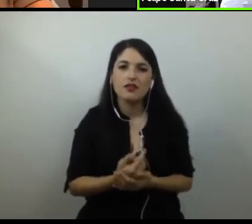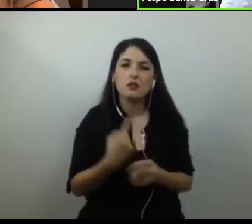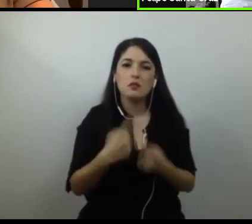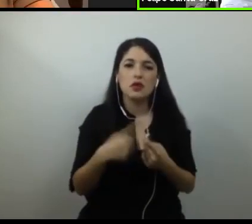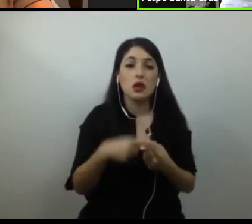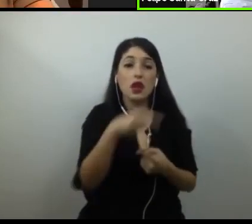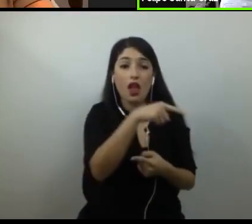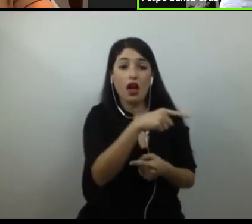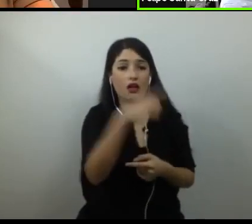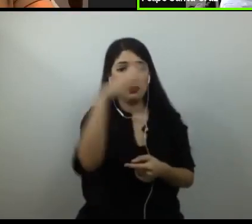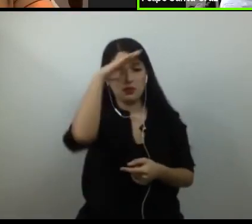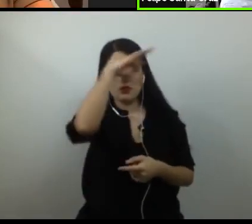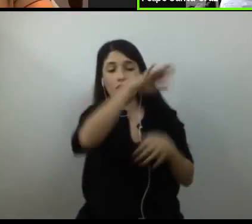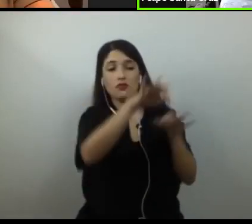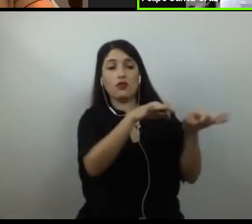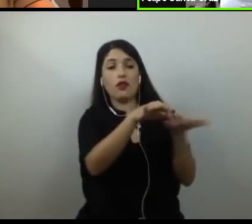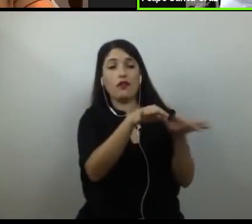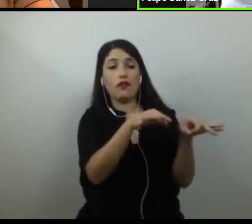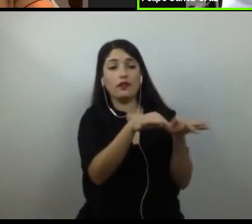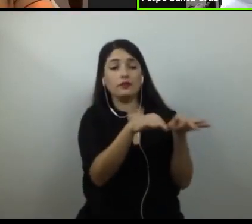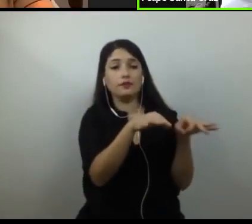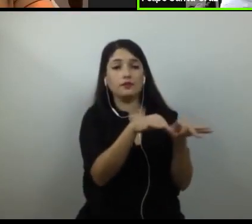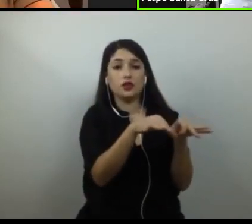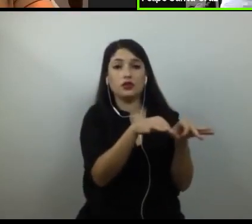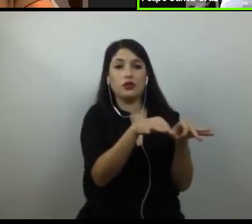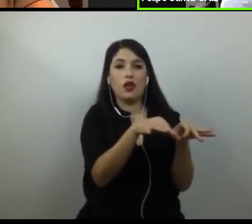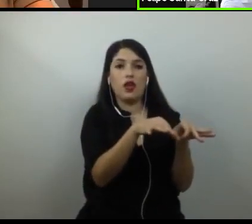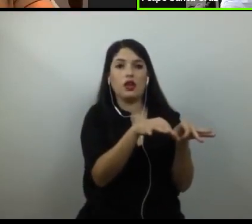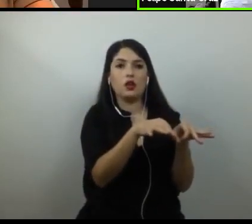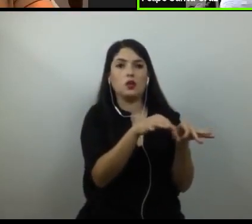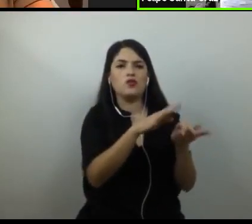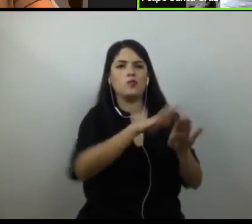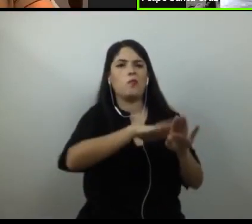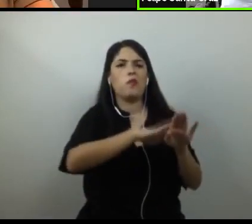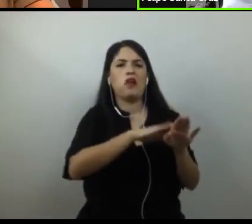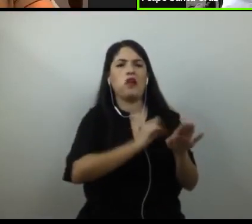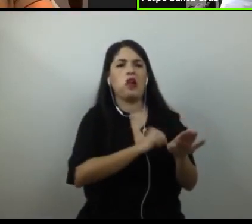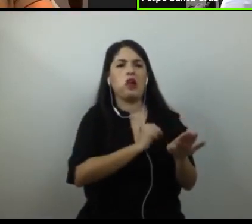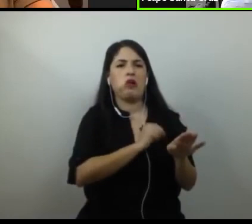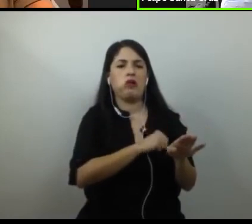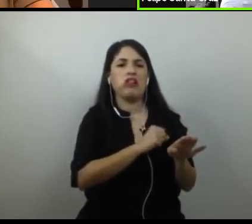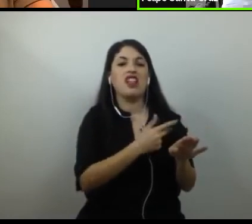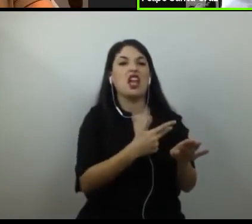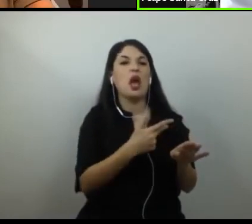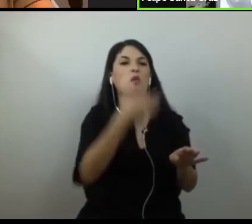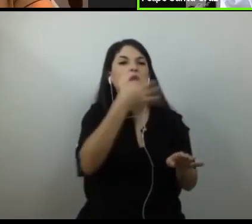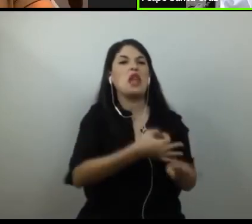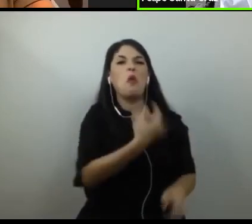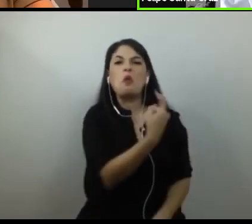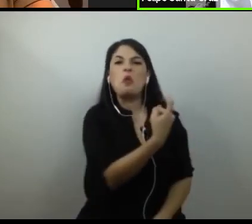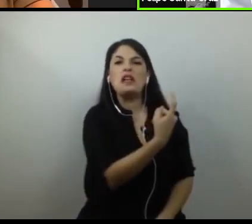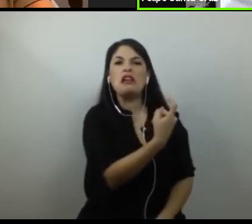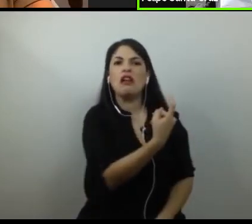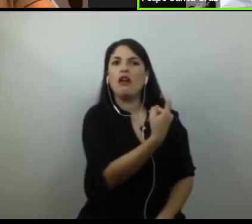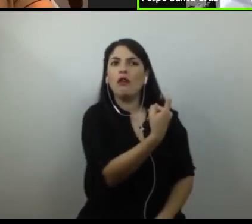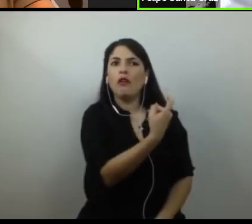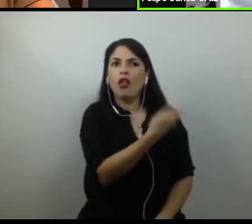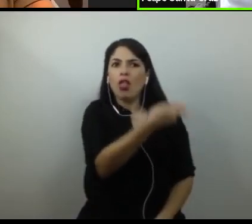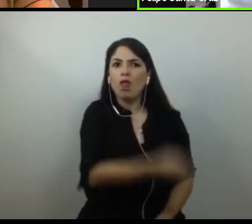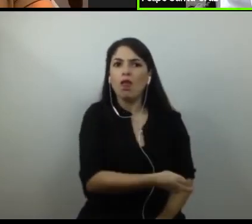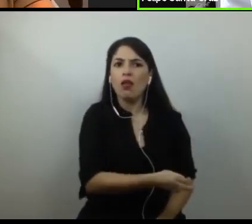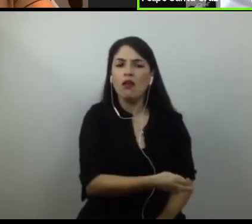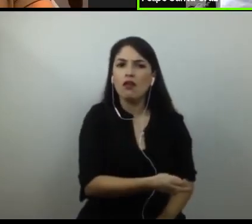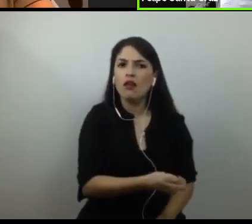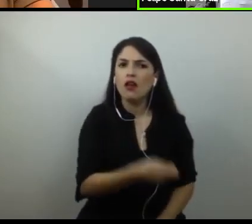da República, fazer valer a sua forma de seu ponto de vista. Então, desmontou-se o